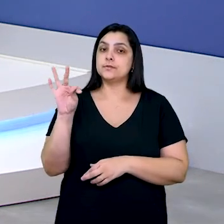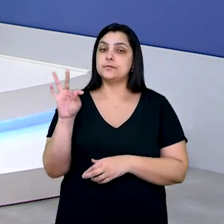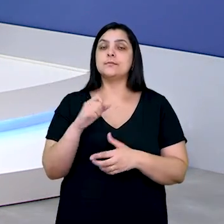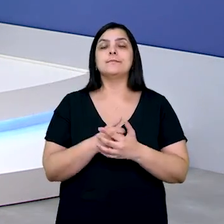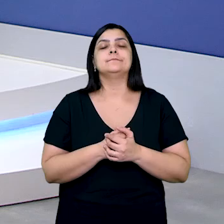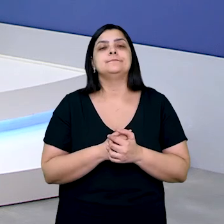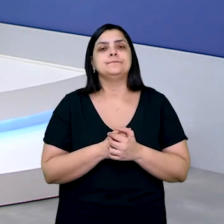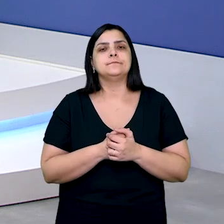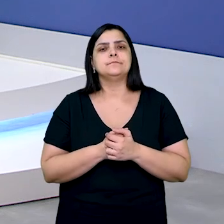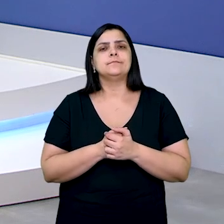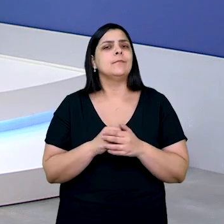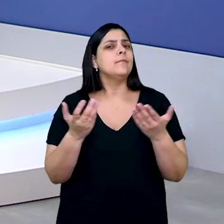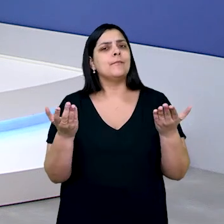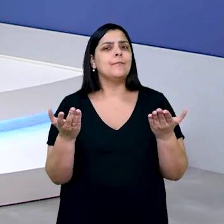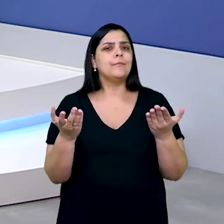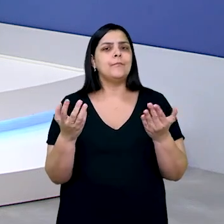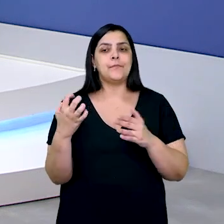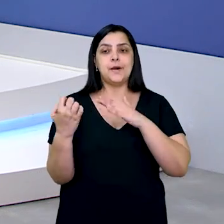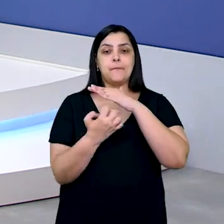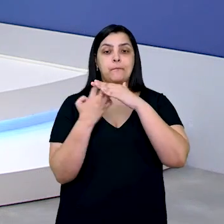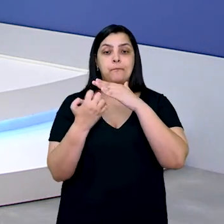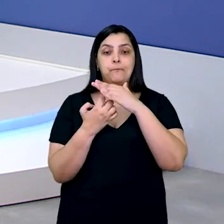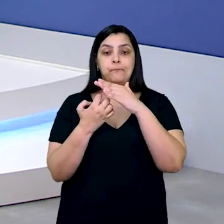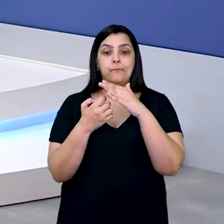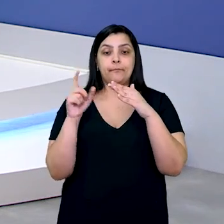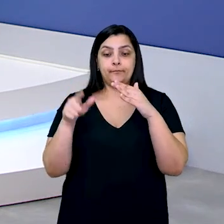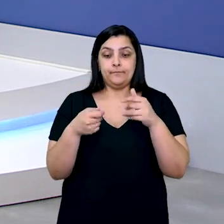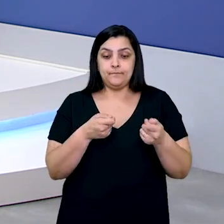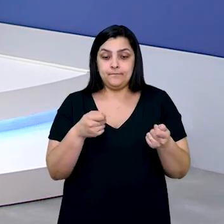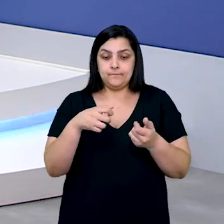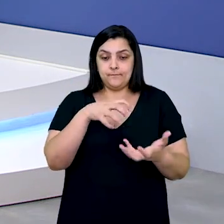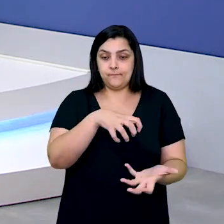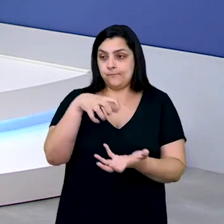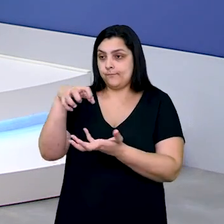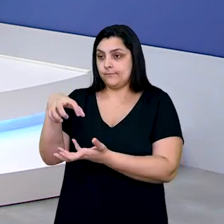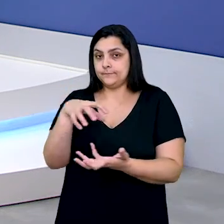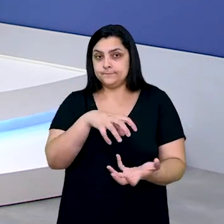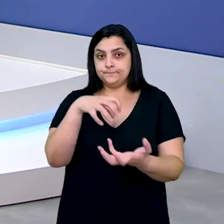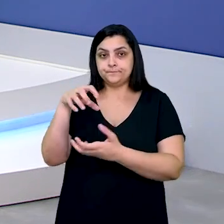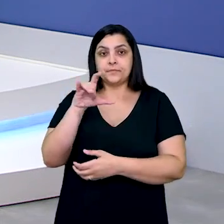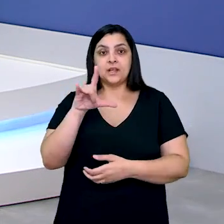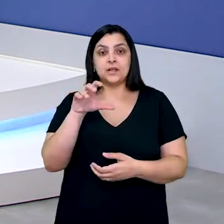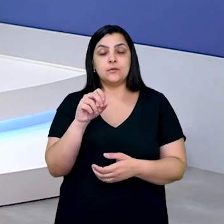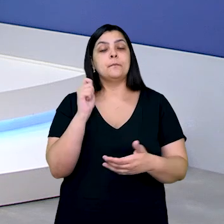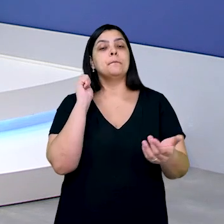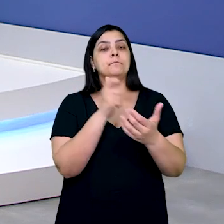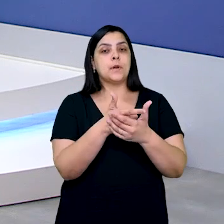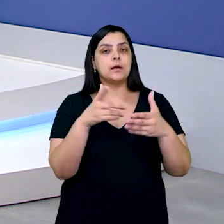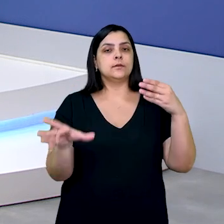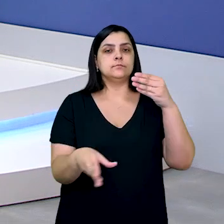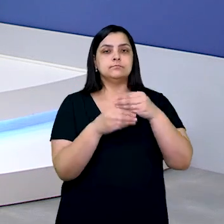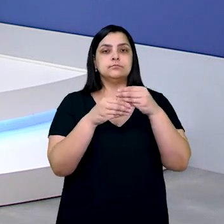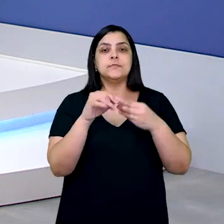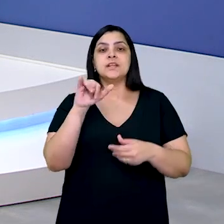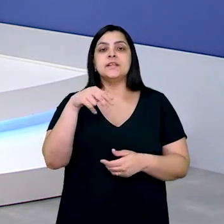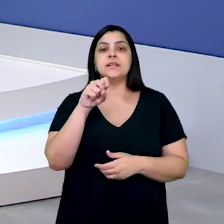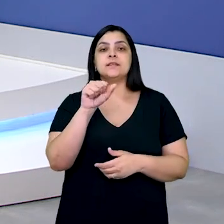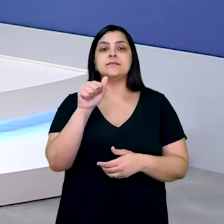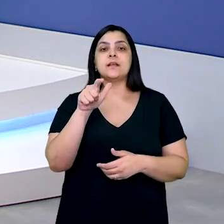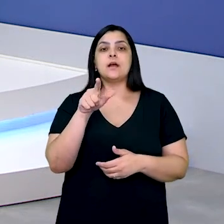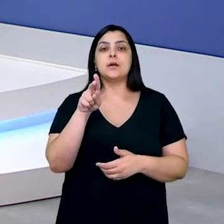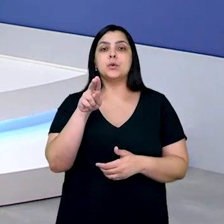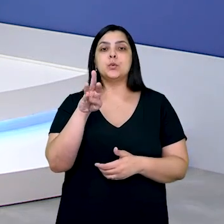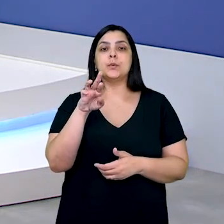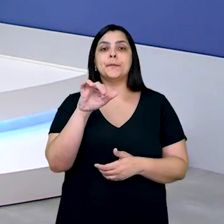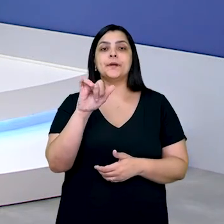TST. Pois é, Luana, nesse caso, uma empresa de gerenciamento de descarte foi condenada ao pagamento de adicional de insalubridade a